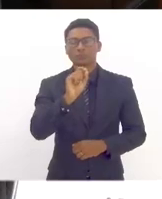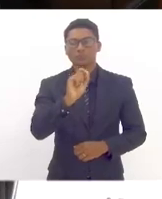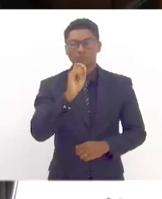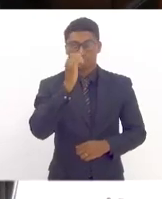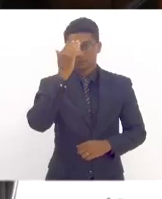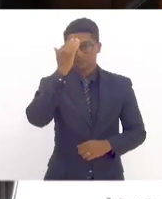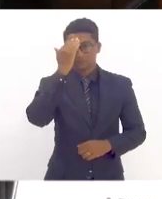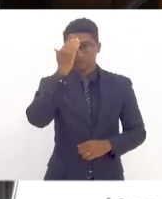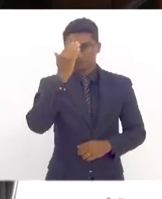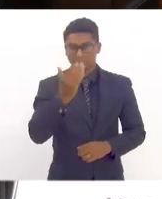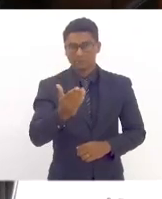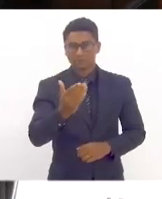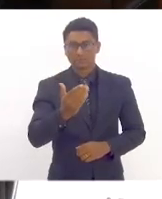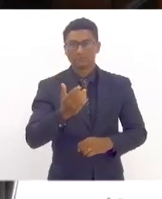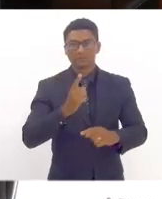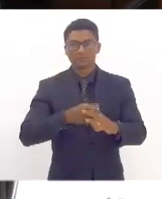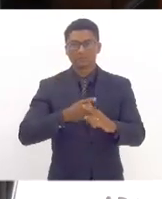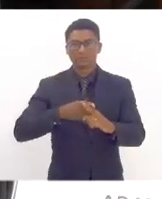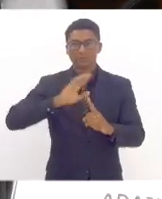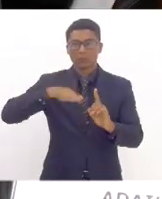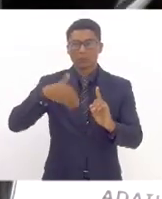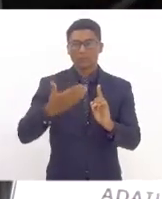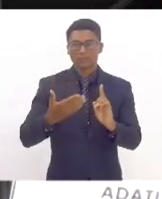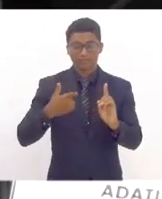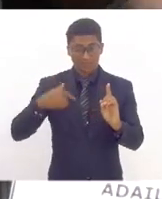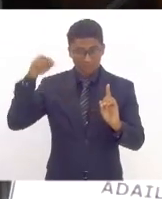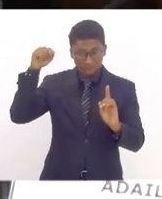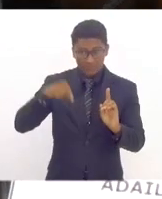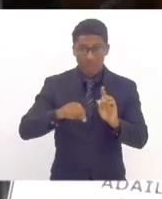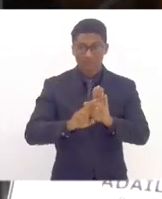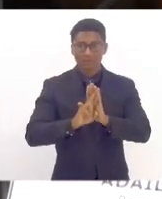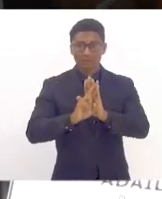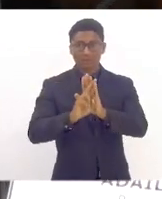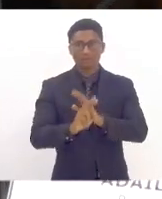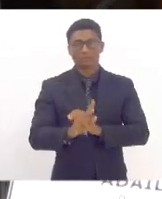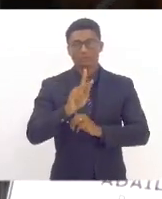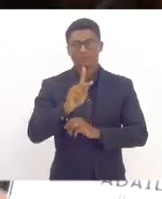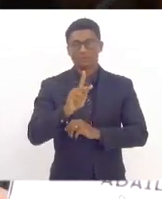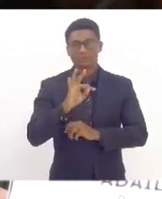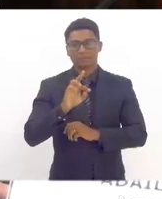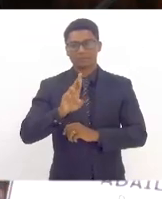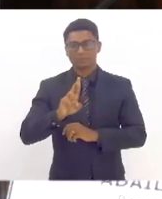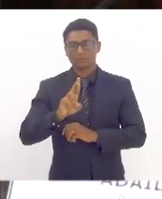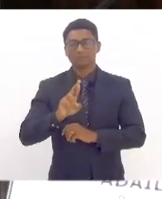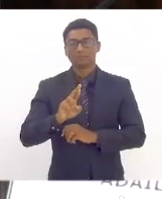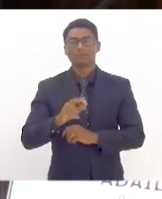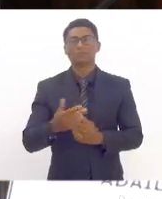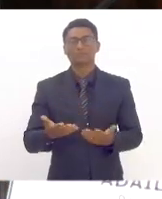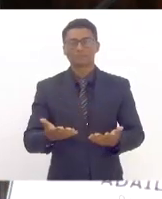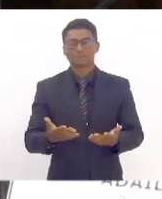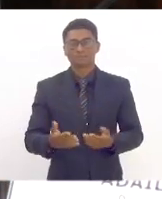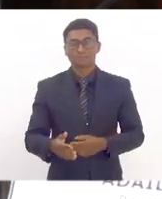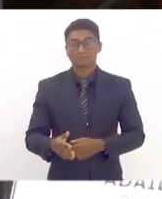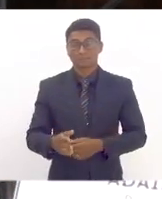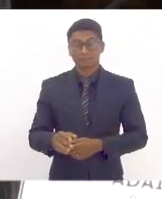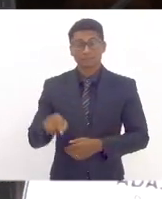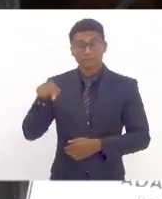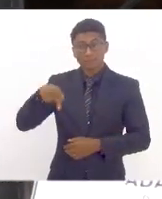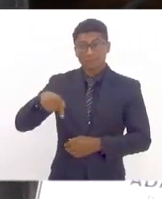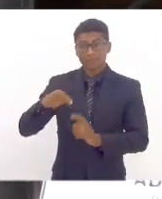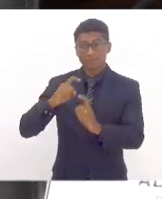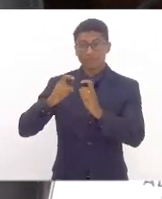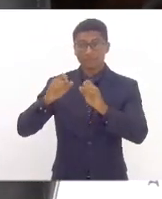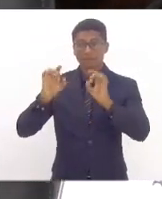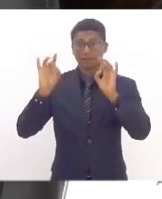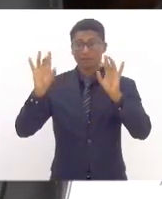muito o reconhecimento É uma honra tá aqui representando a PTR recebendo uma sessão presidida pelo